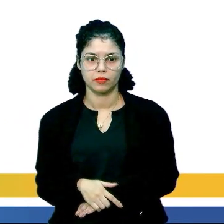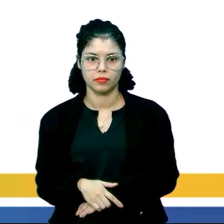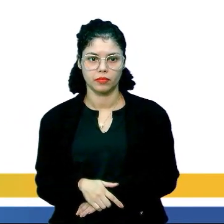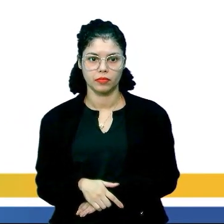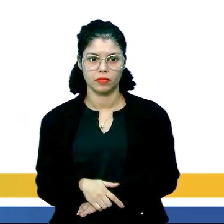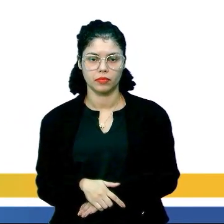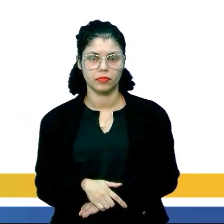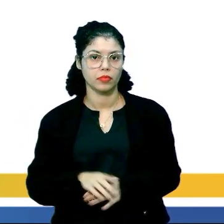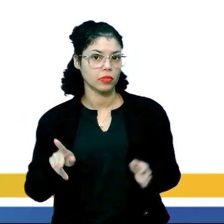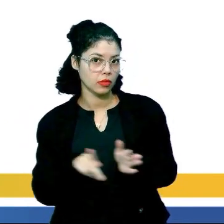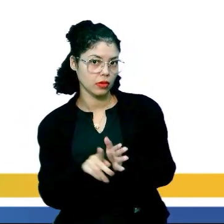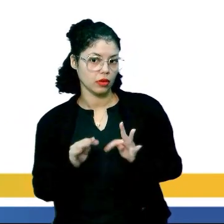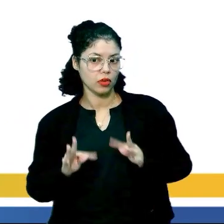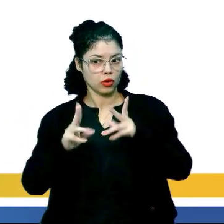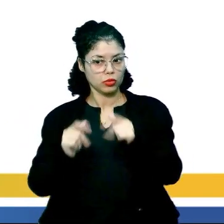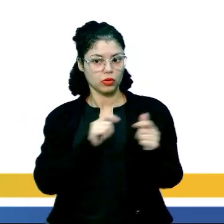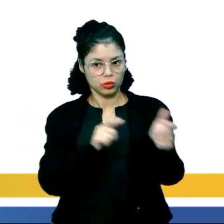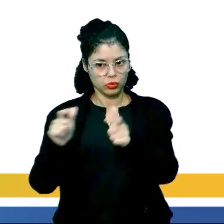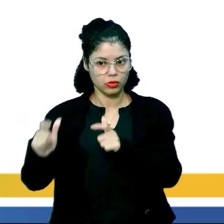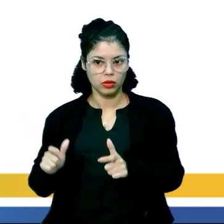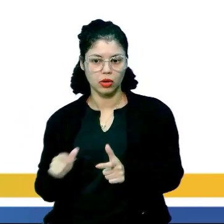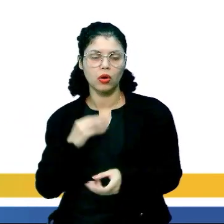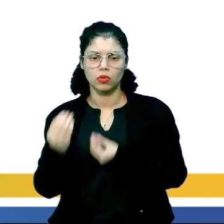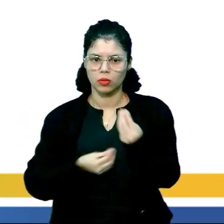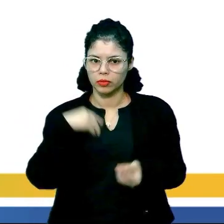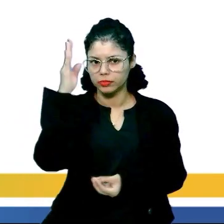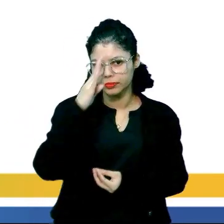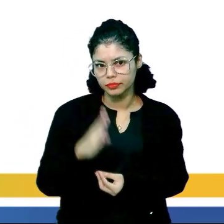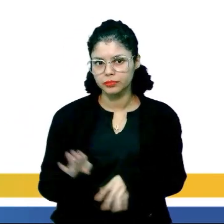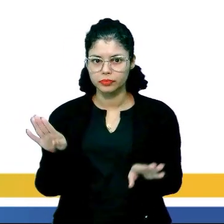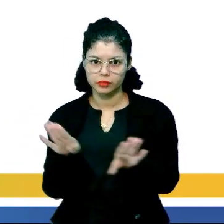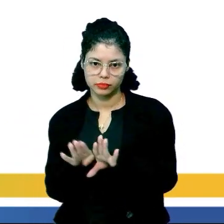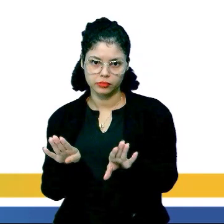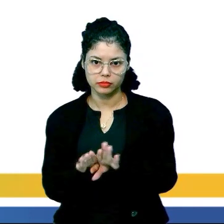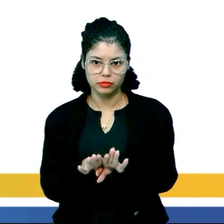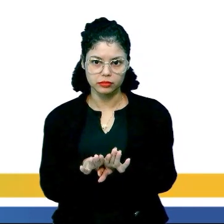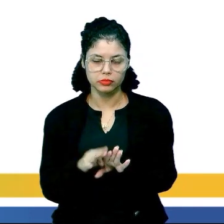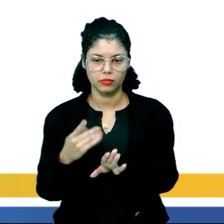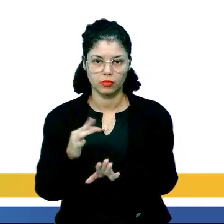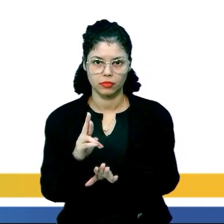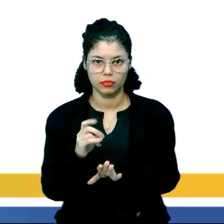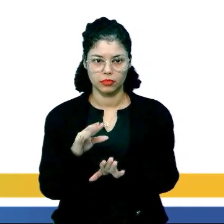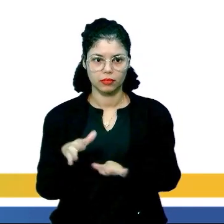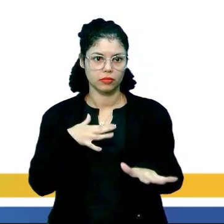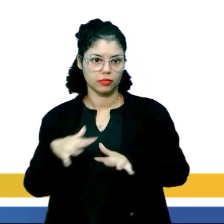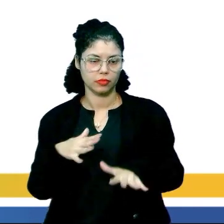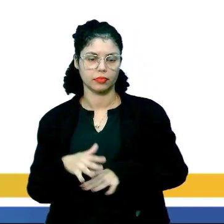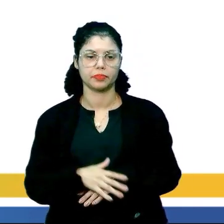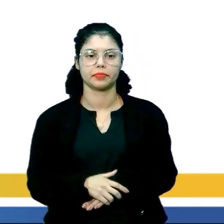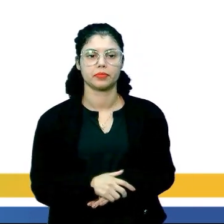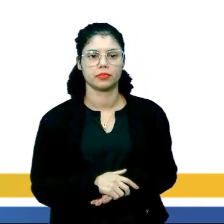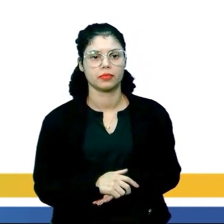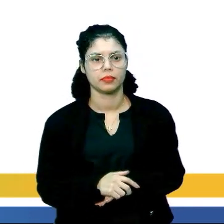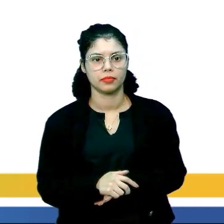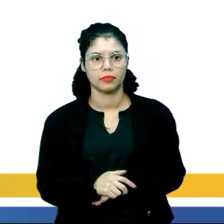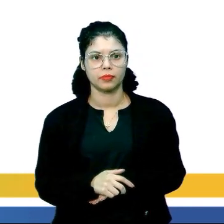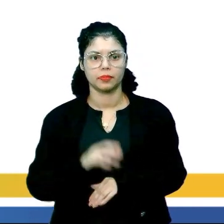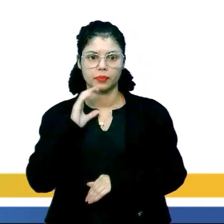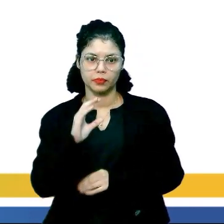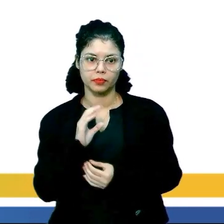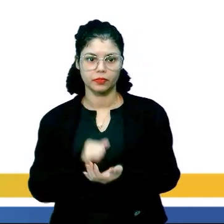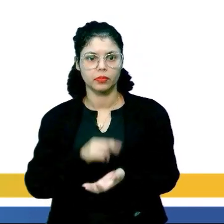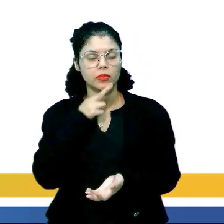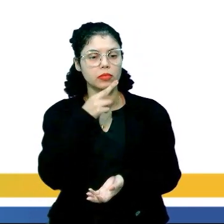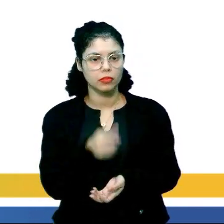estava evidente em todos os lugares, tanto que o Brasil também participou do movimento. Letra